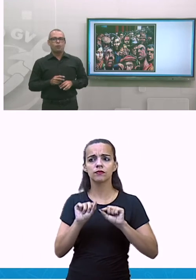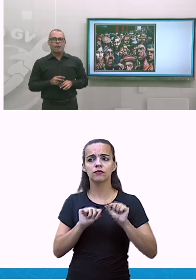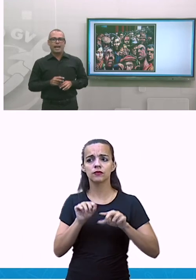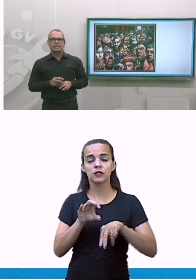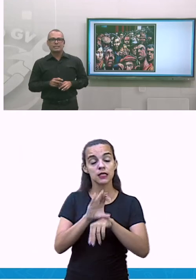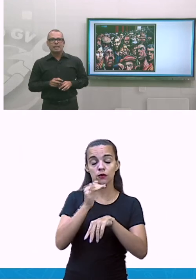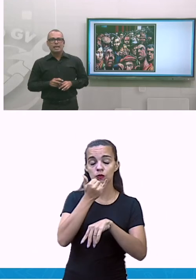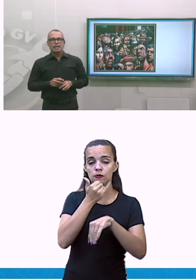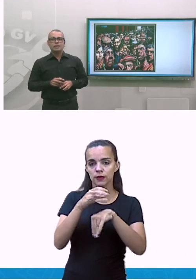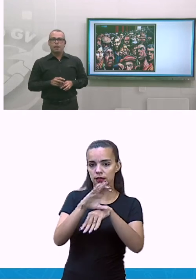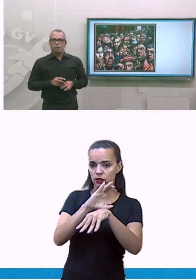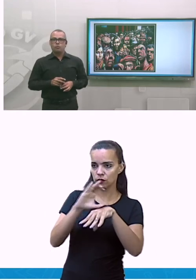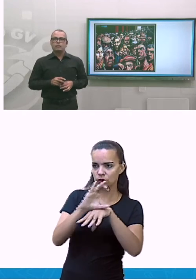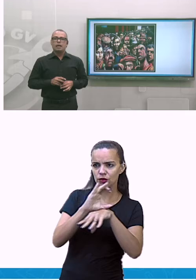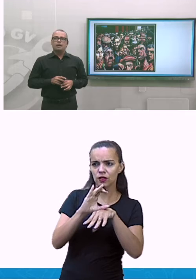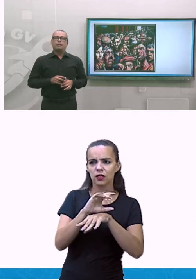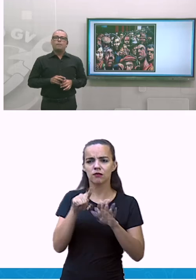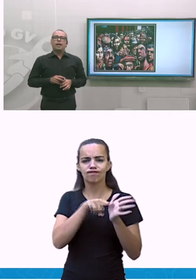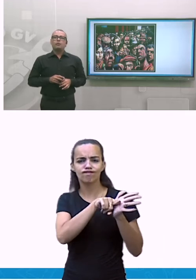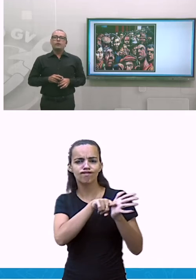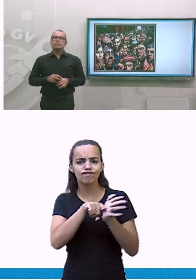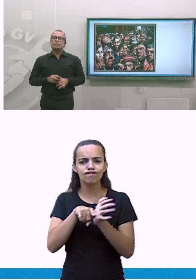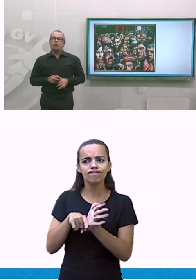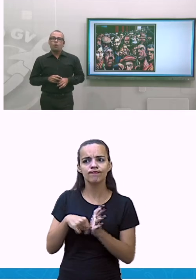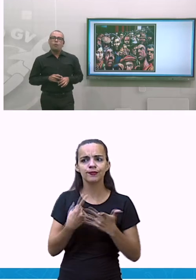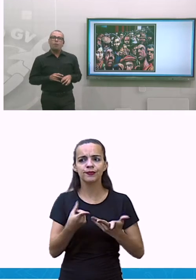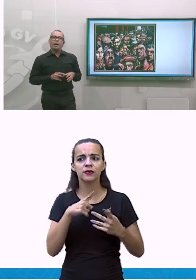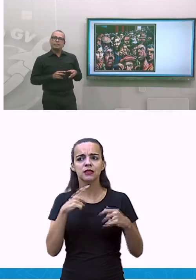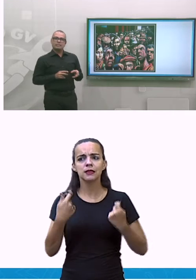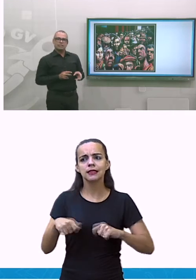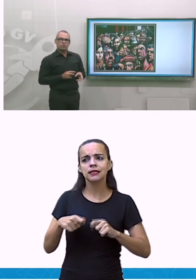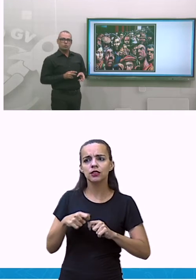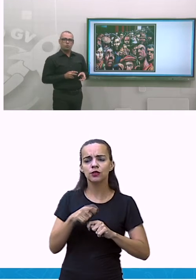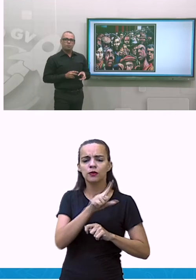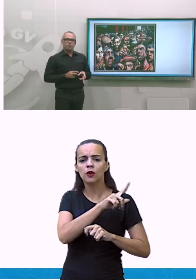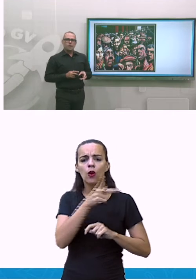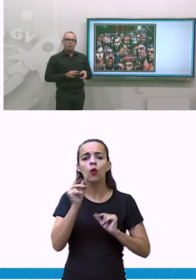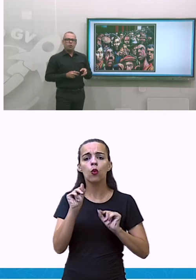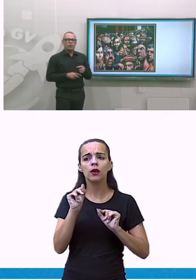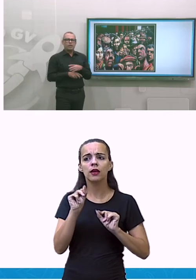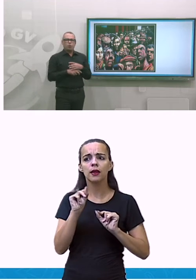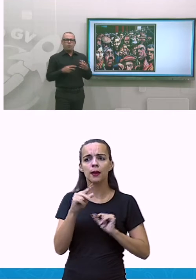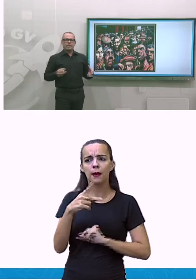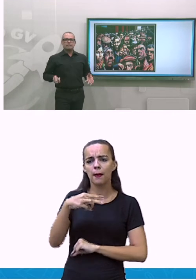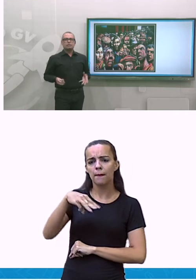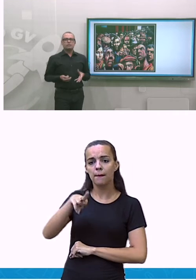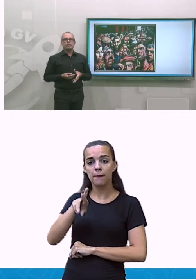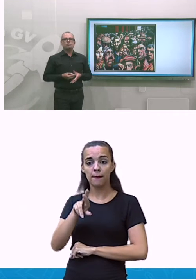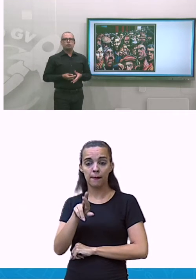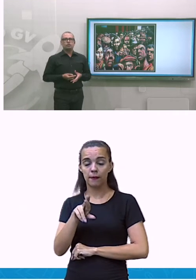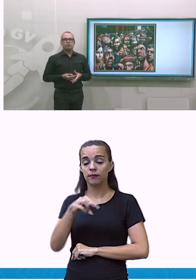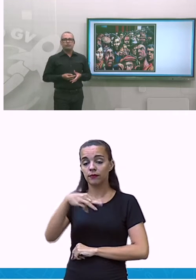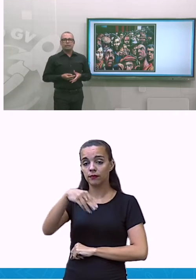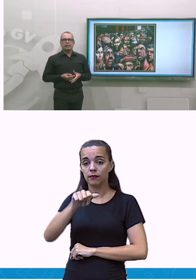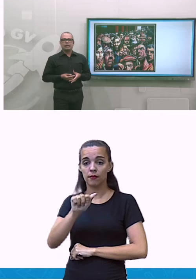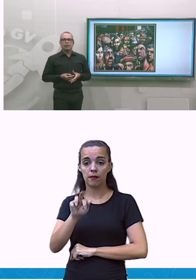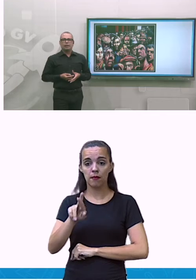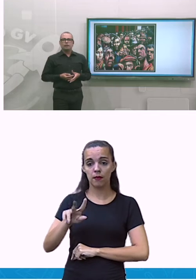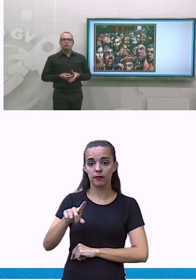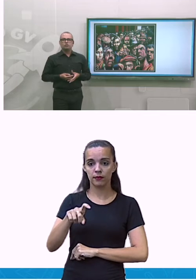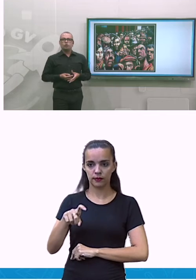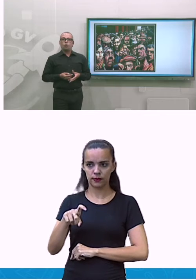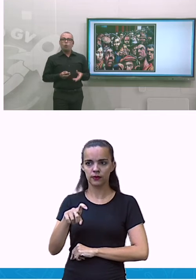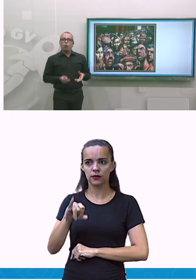protagonizada por Marx e Engels, também conhecida como marxismo. Propõe a compreensão